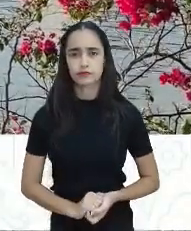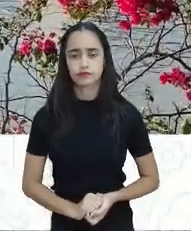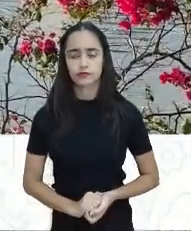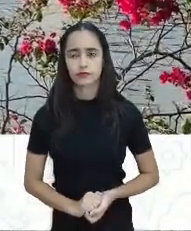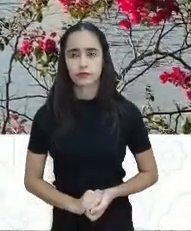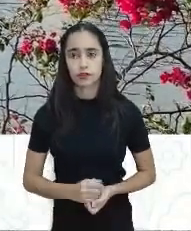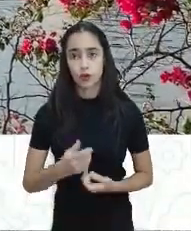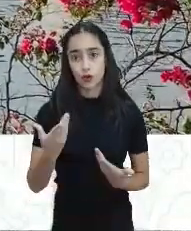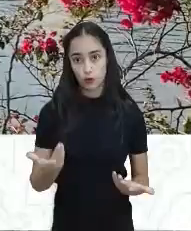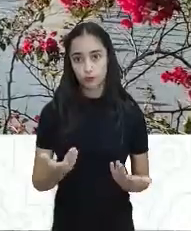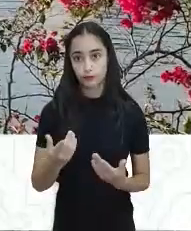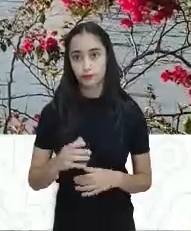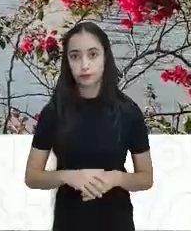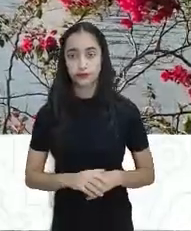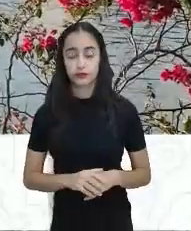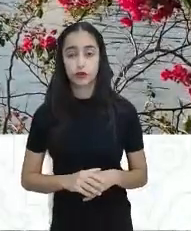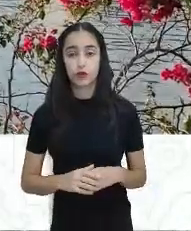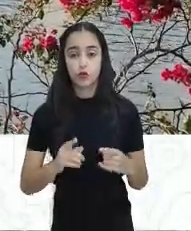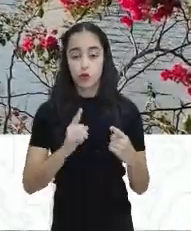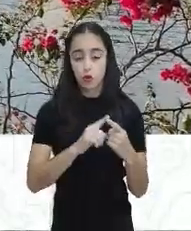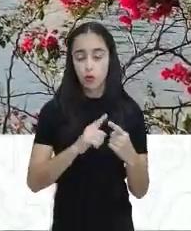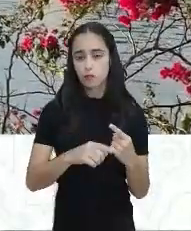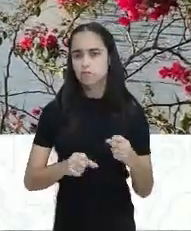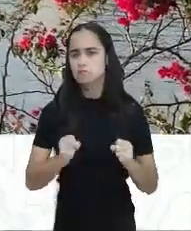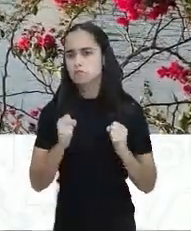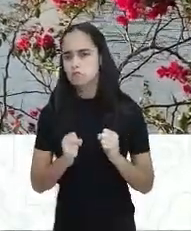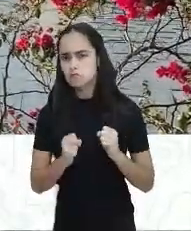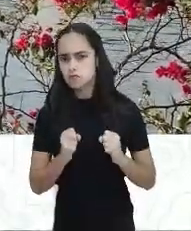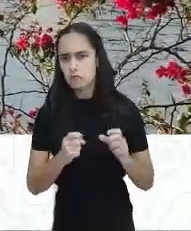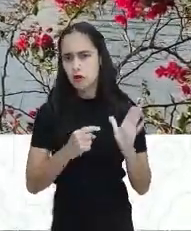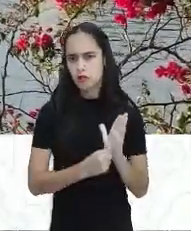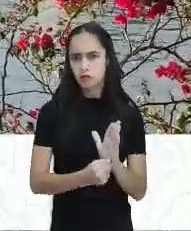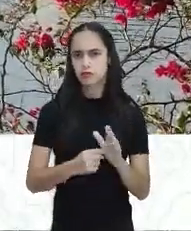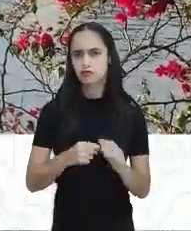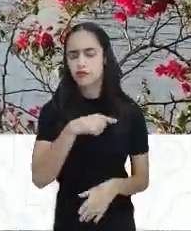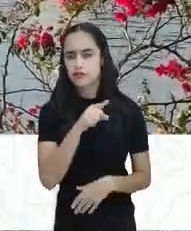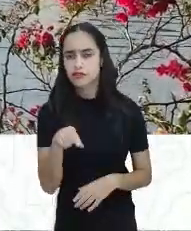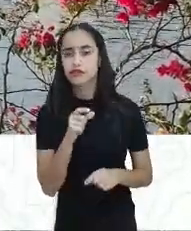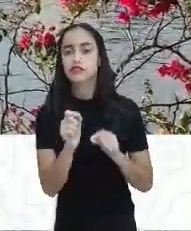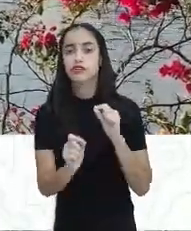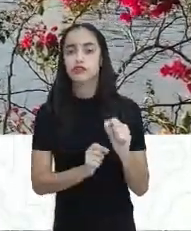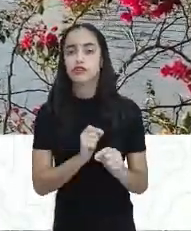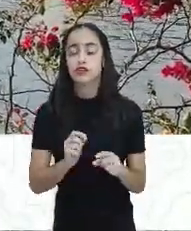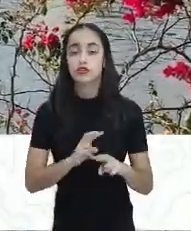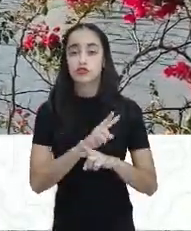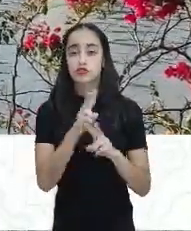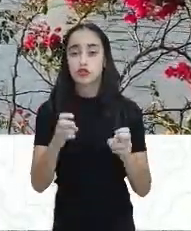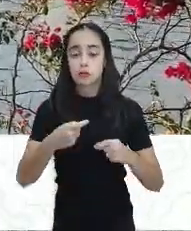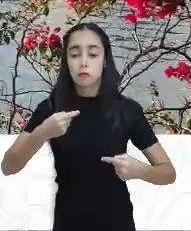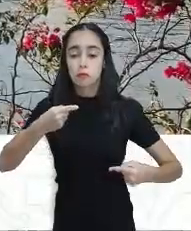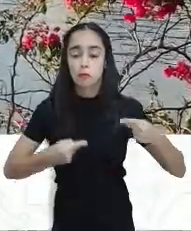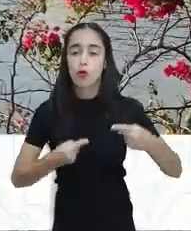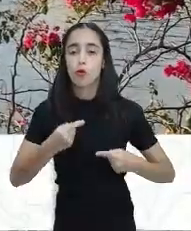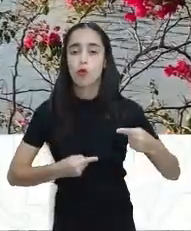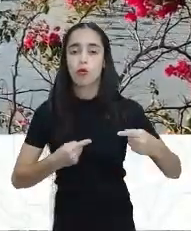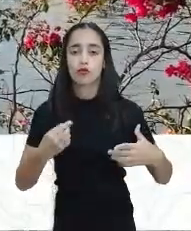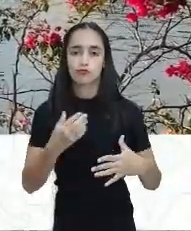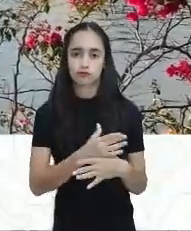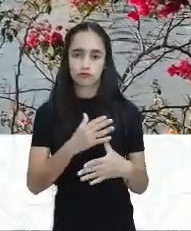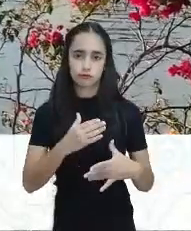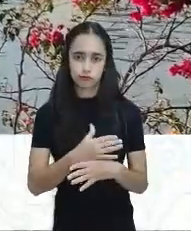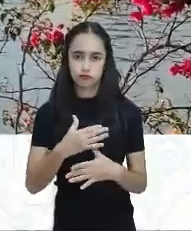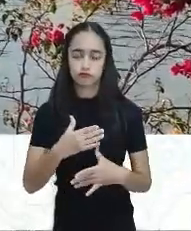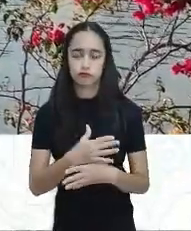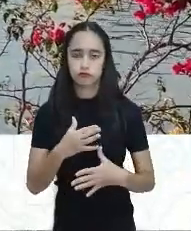E aí, um que a gente pode destacar aqui é a questão da política urbana, certo? Uma